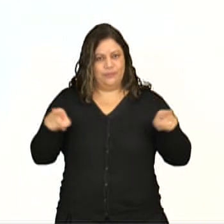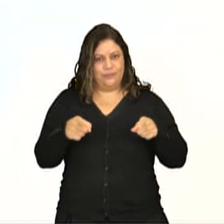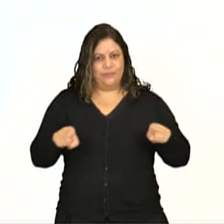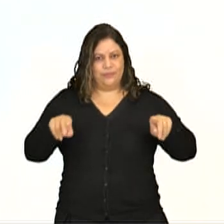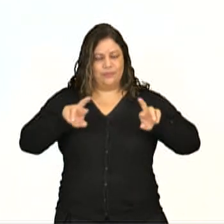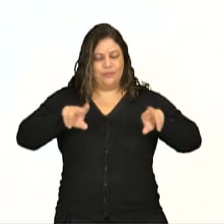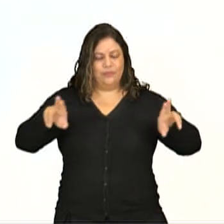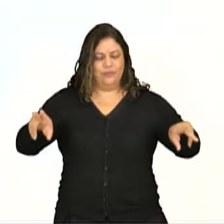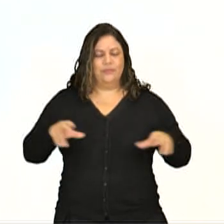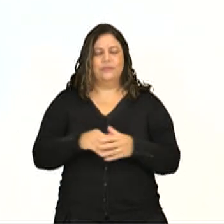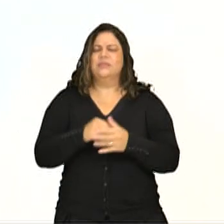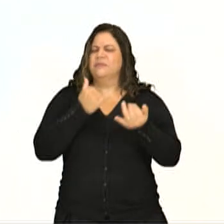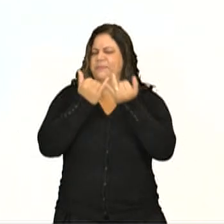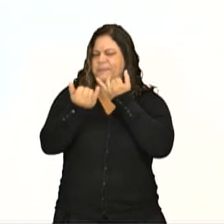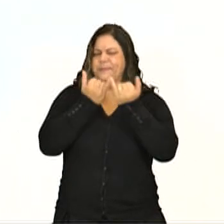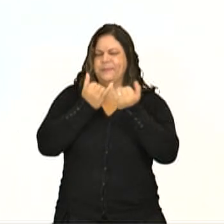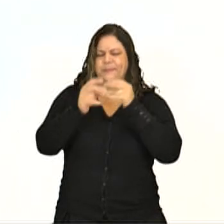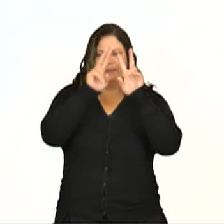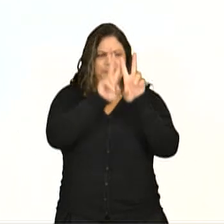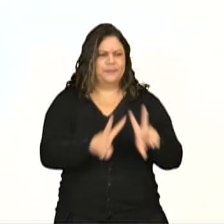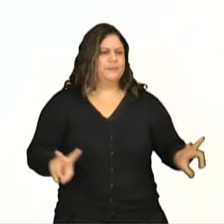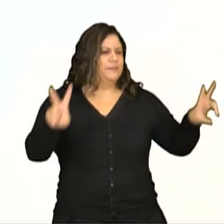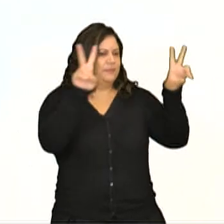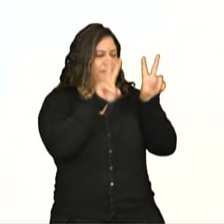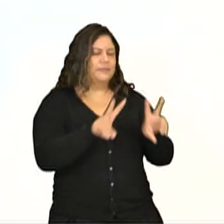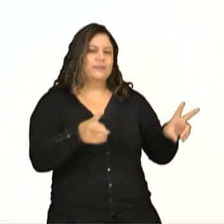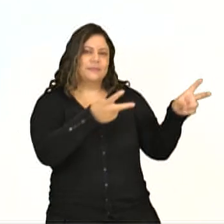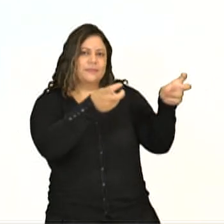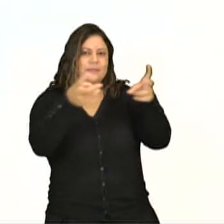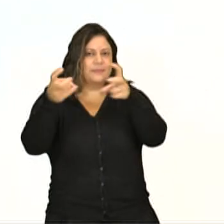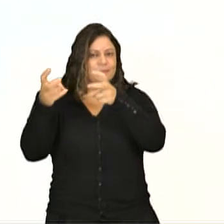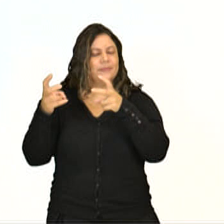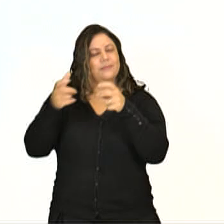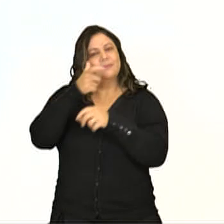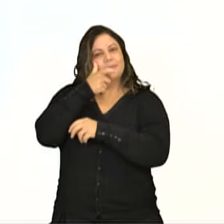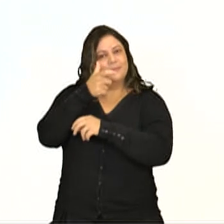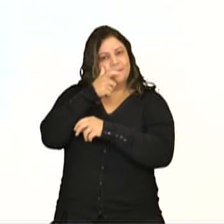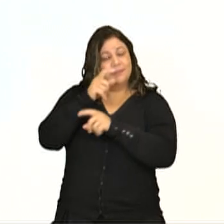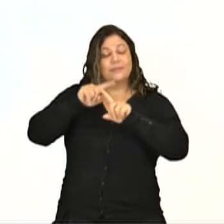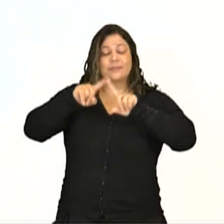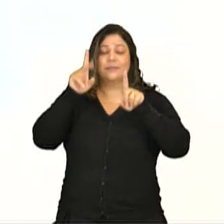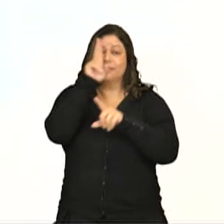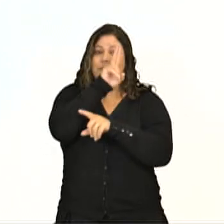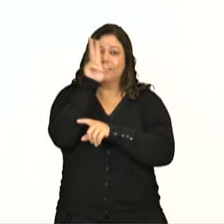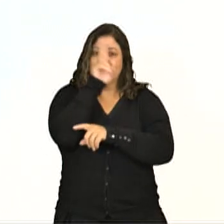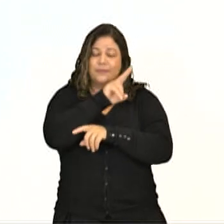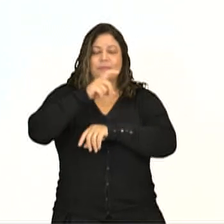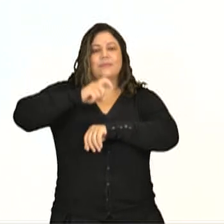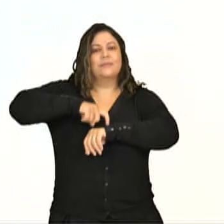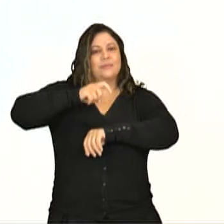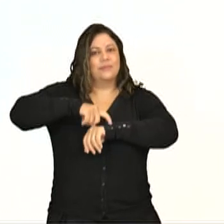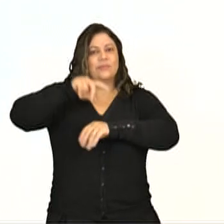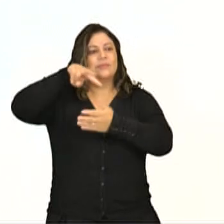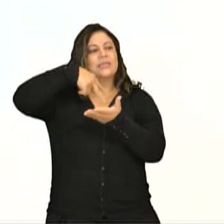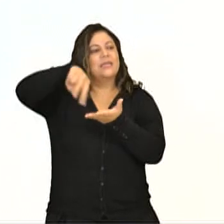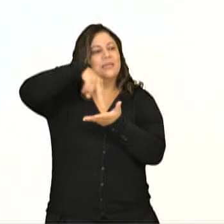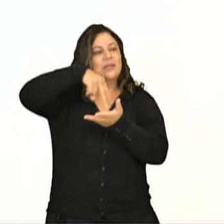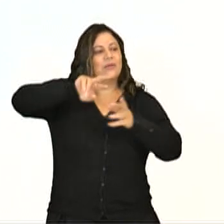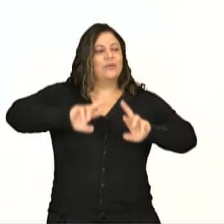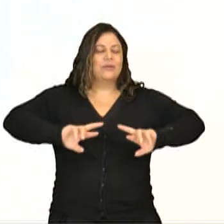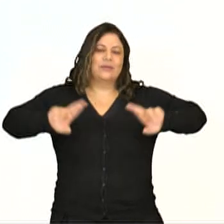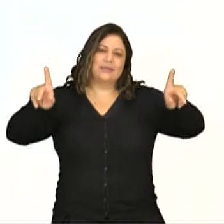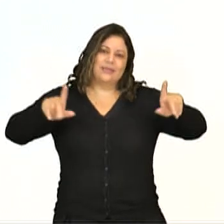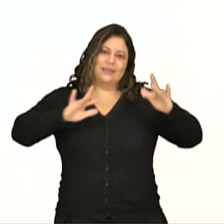apresentar alguma semelhança visualmente quando você está assistindo, mas nós temos que lembrar que na hora de dançar ela tem essa diferença